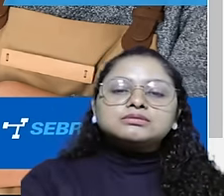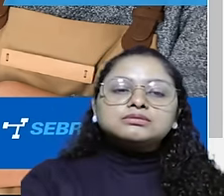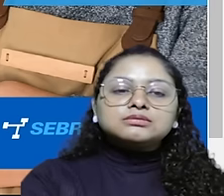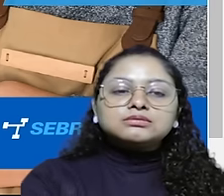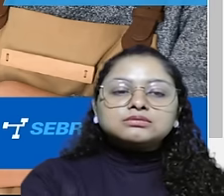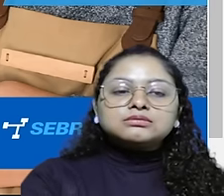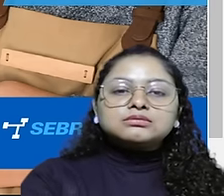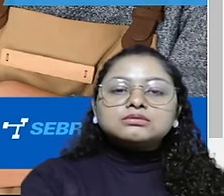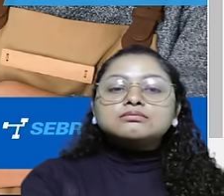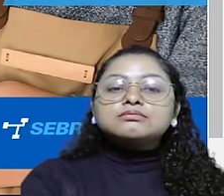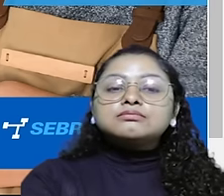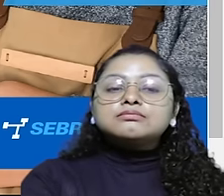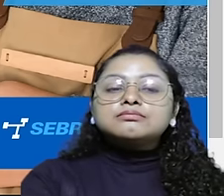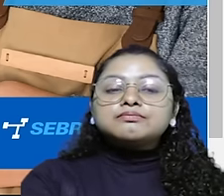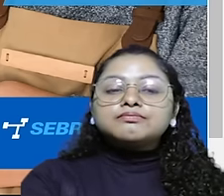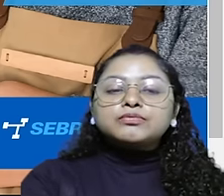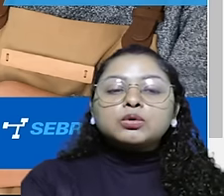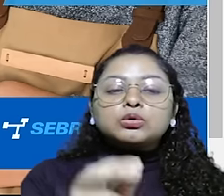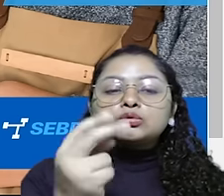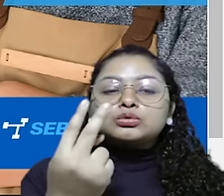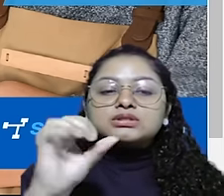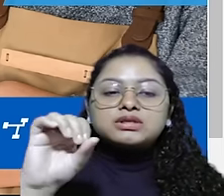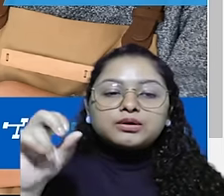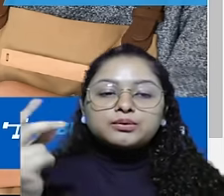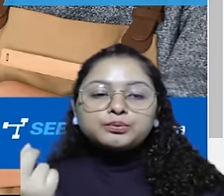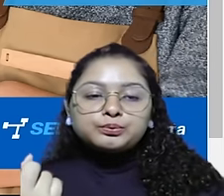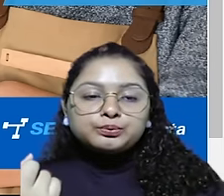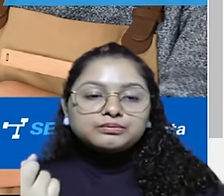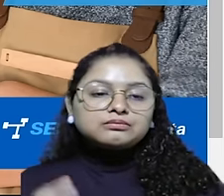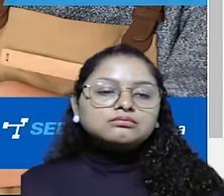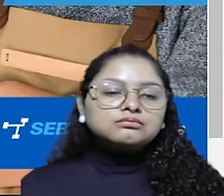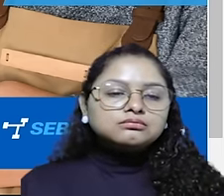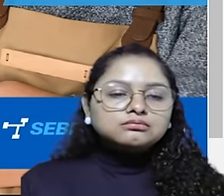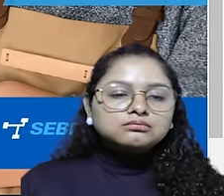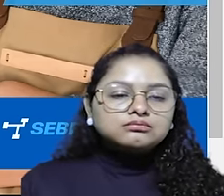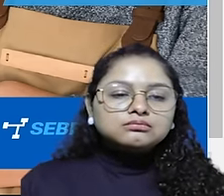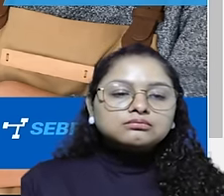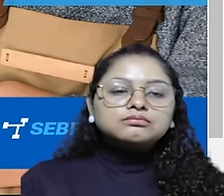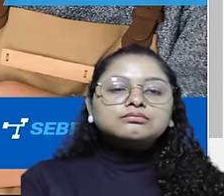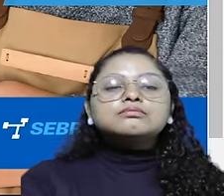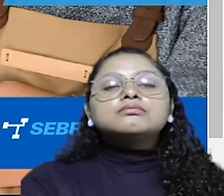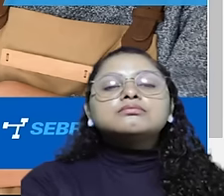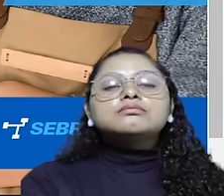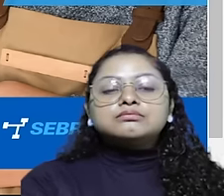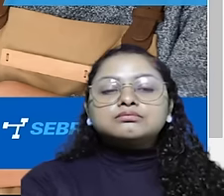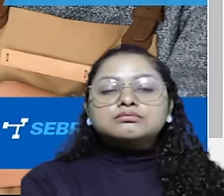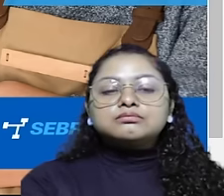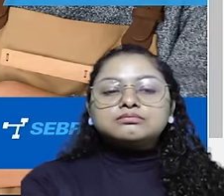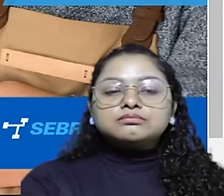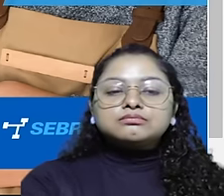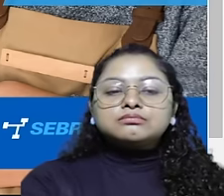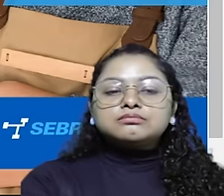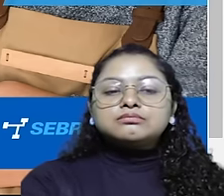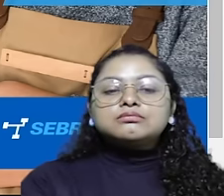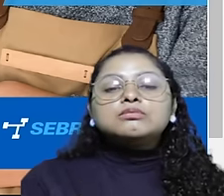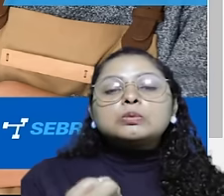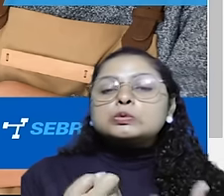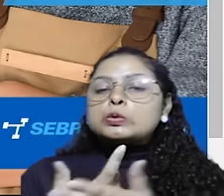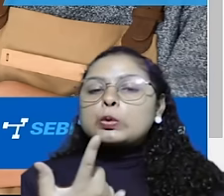20 devolução de venda não é que é devolução notas de compra